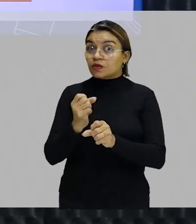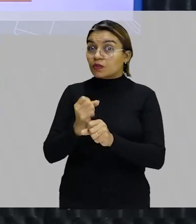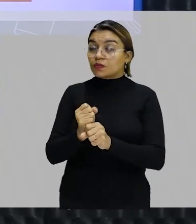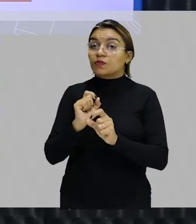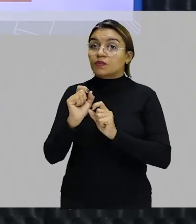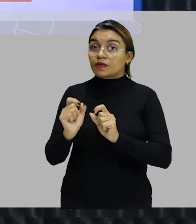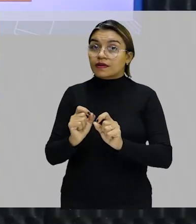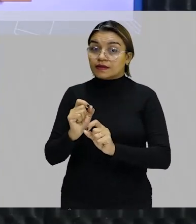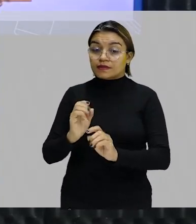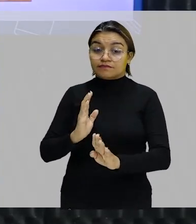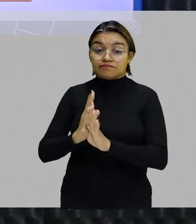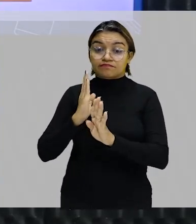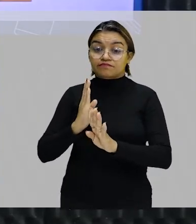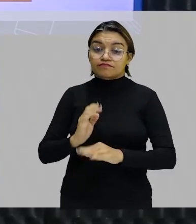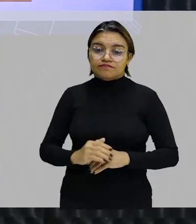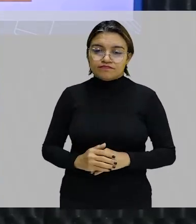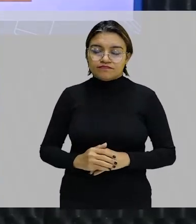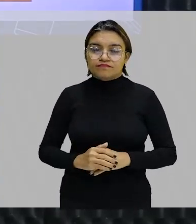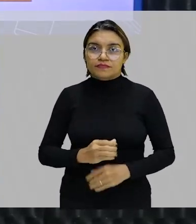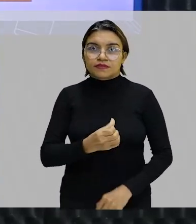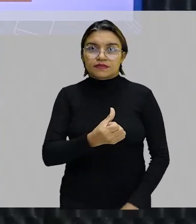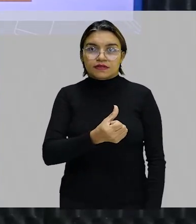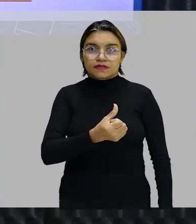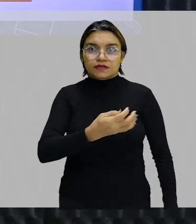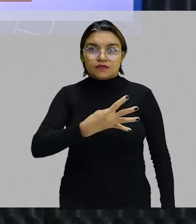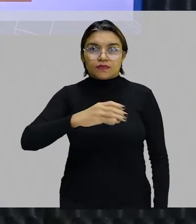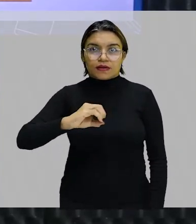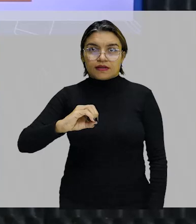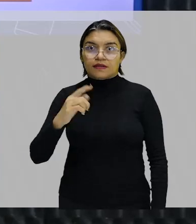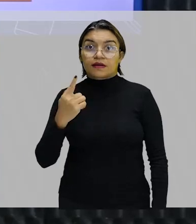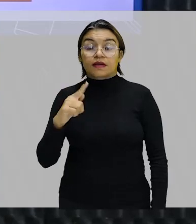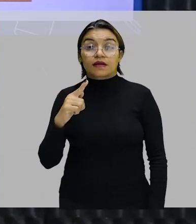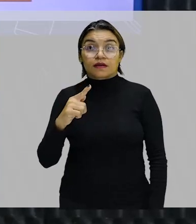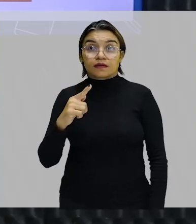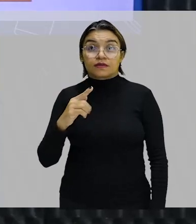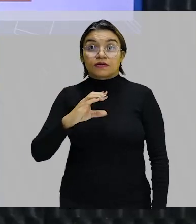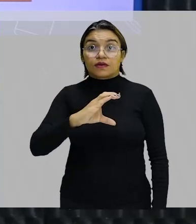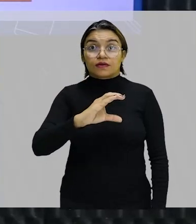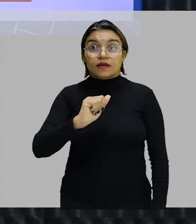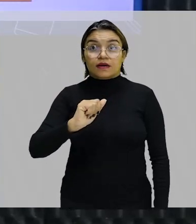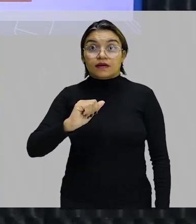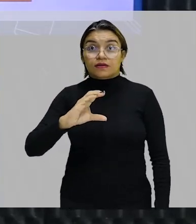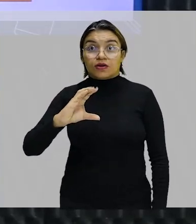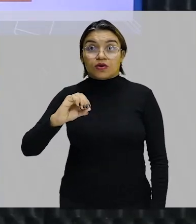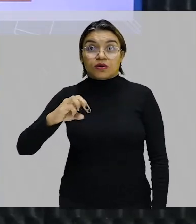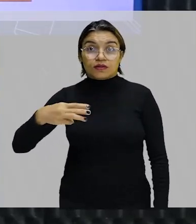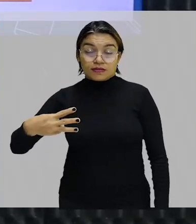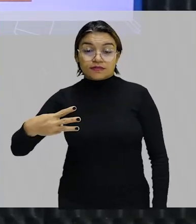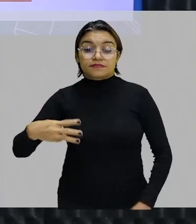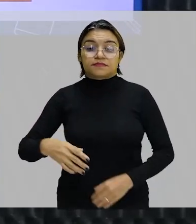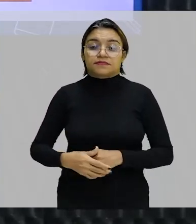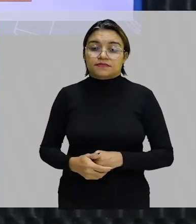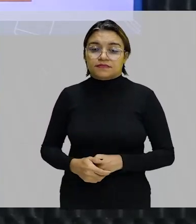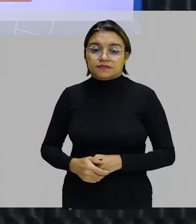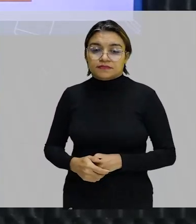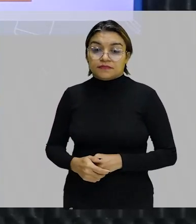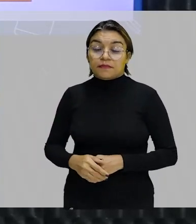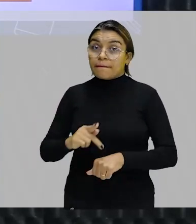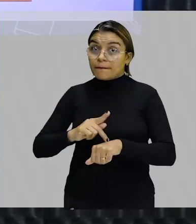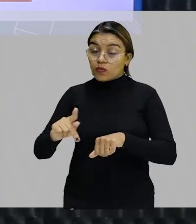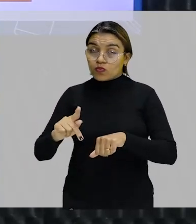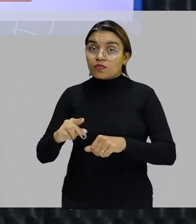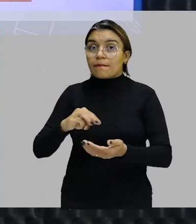eu vou encontrar, olha só, 640 gramas do carbonato de cálcio puro, certo? Então, essa